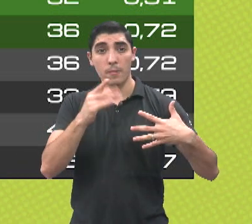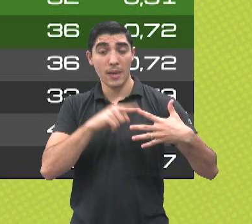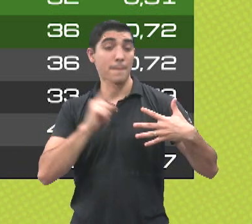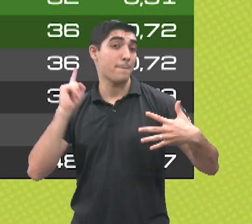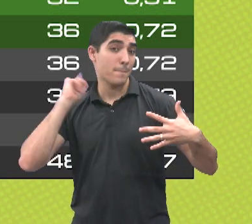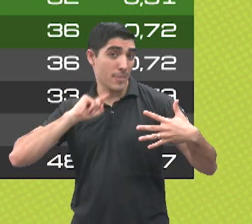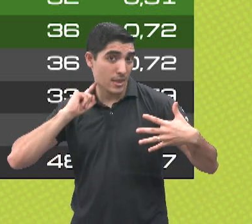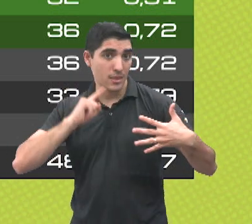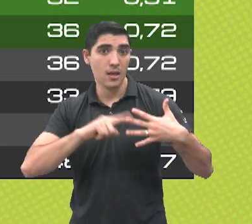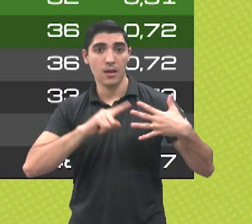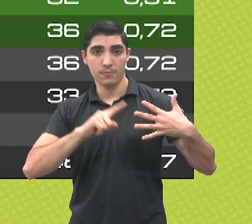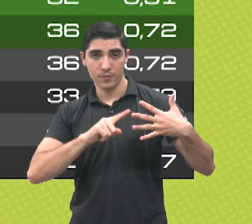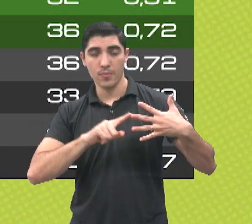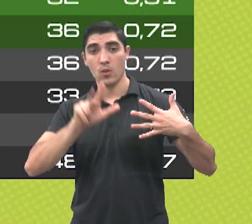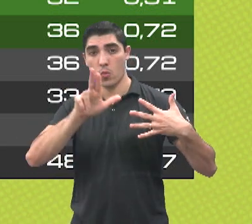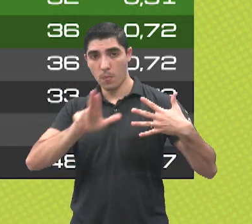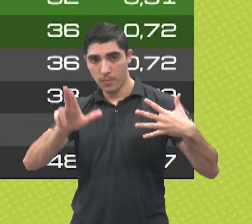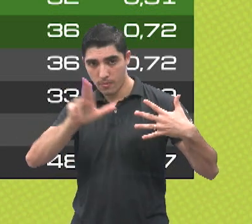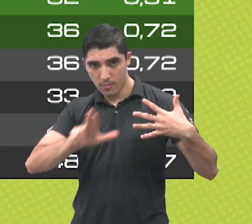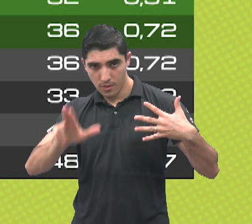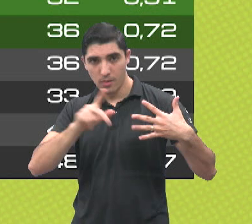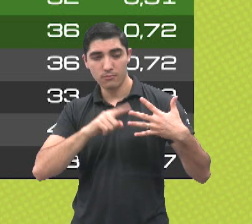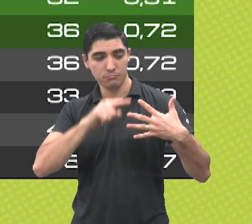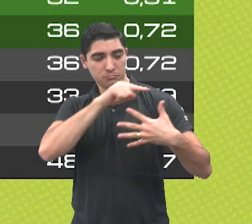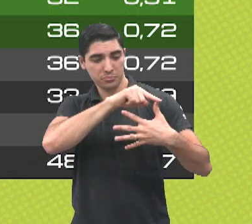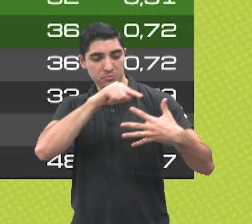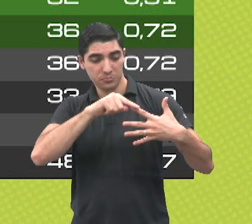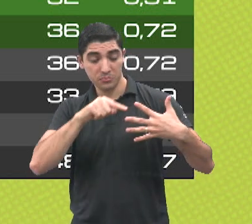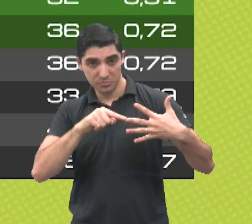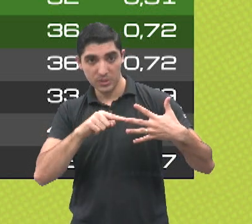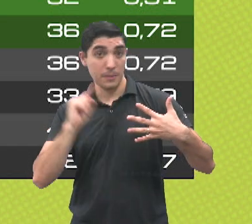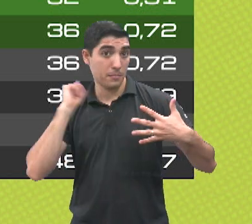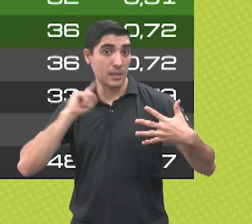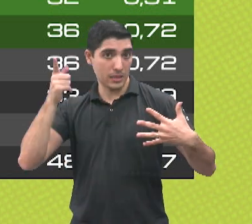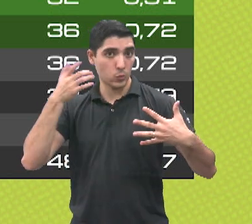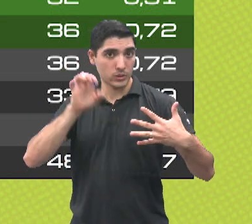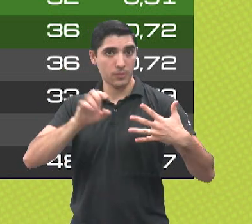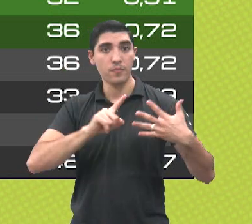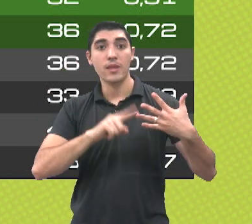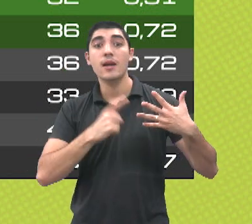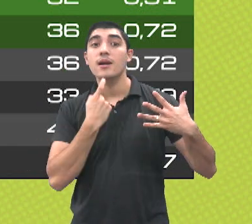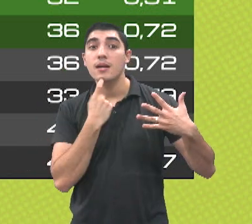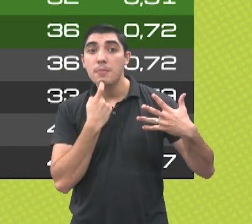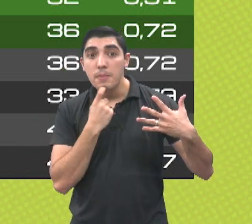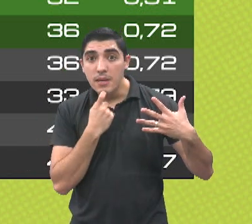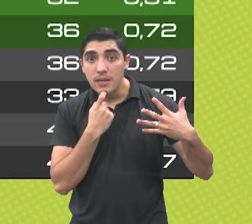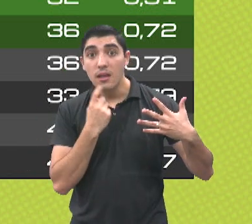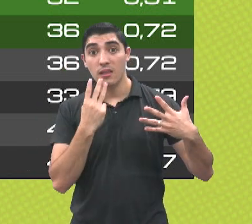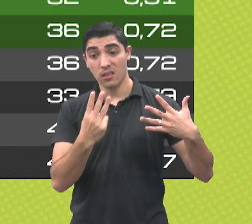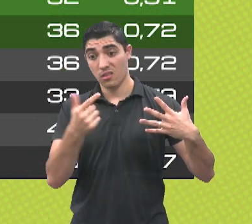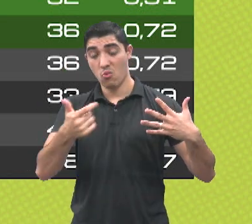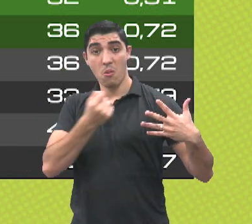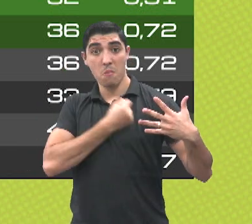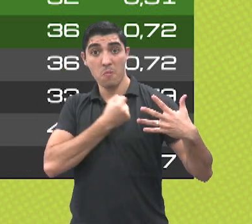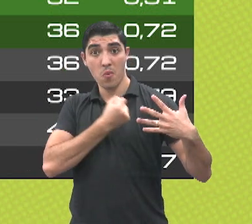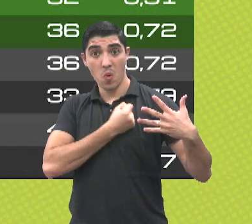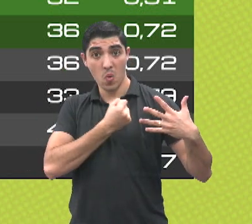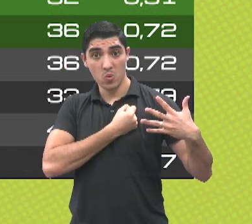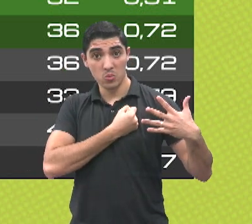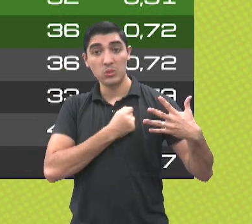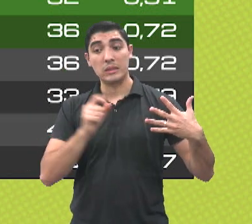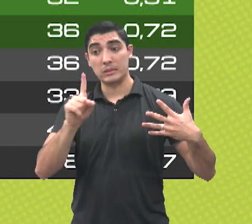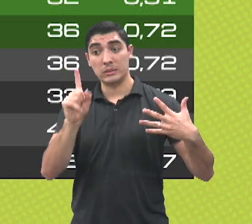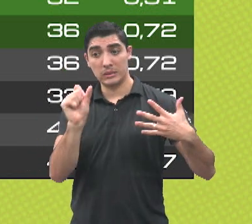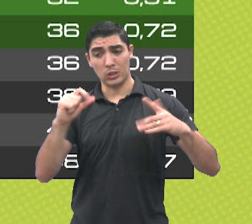Praia Clube, os 3 mineiros liderando essa Superliga. Olha lá o Campinas, quarto colocado, 32 pontos, 16